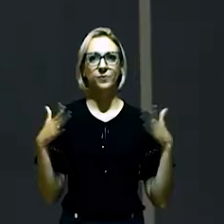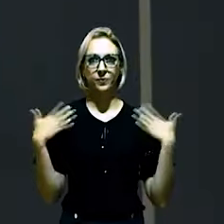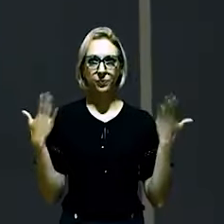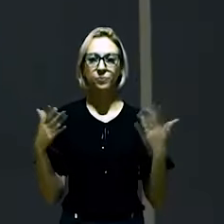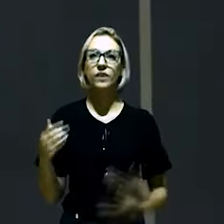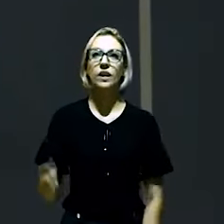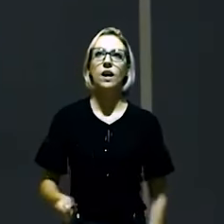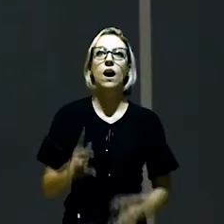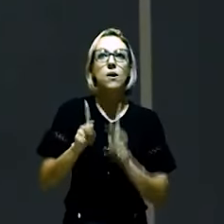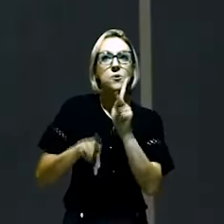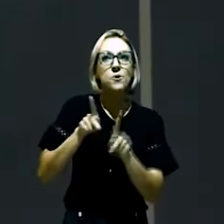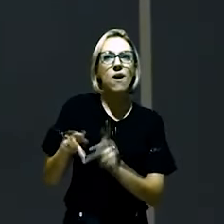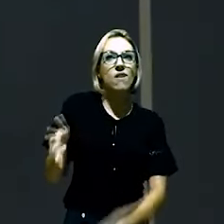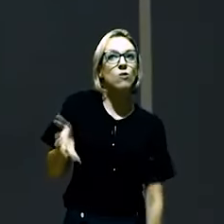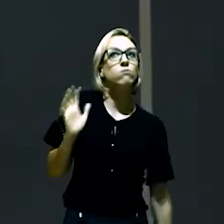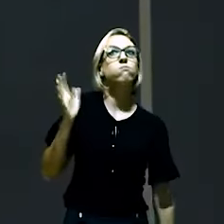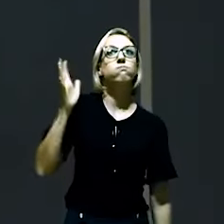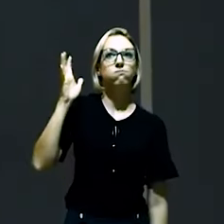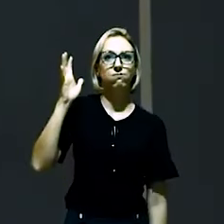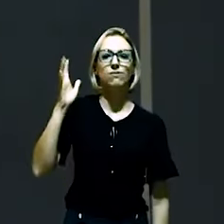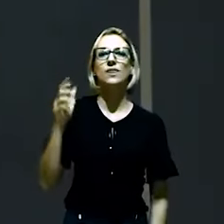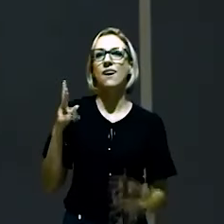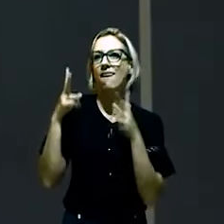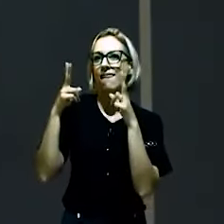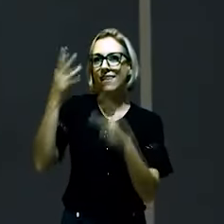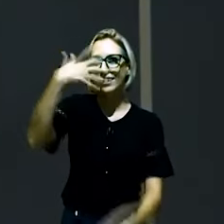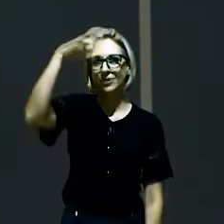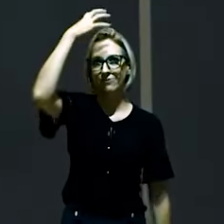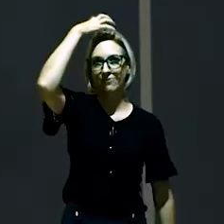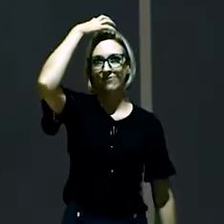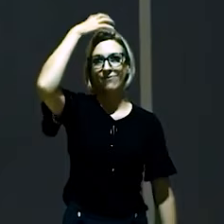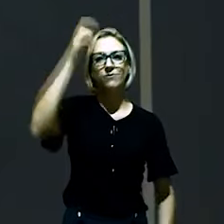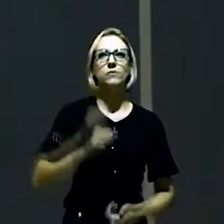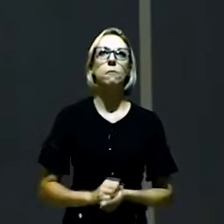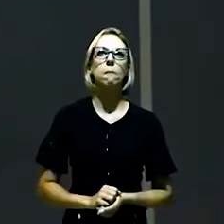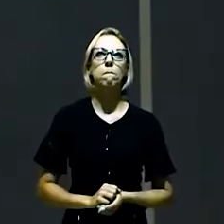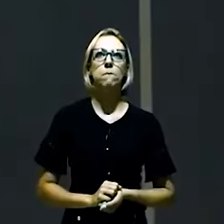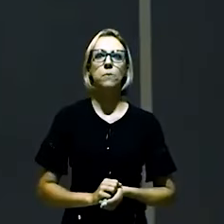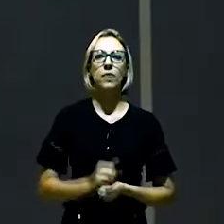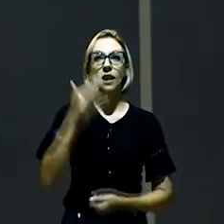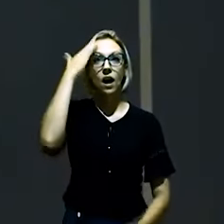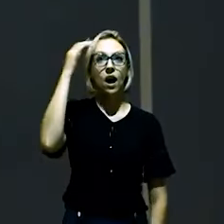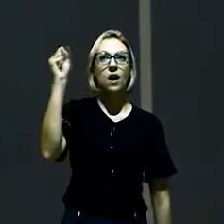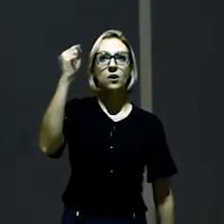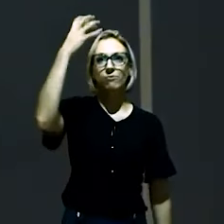Era o que eles estavam vivendo. Um rei conhecido nacionalmente